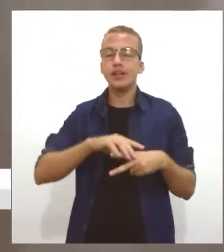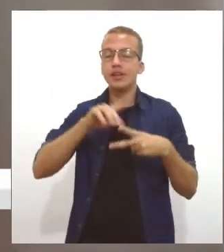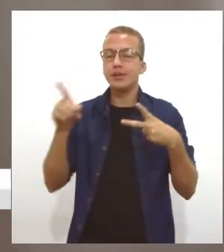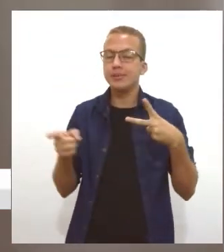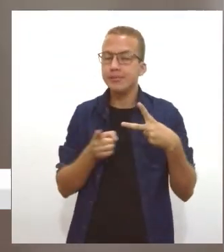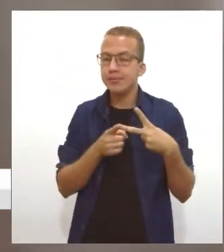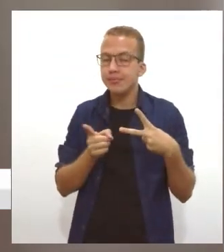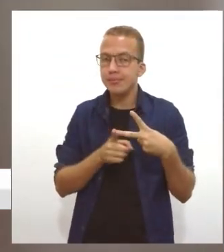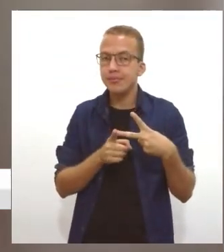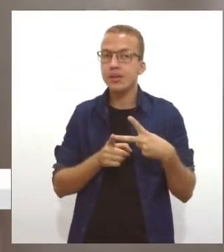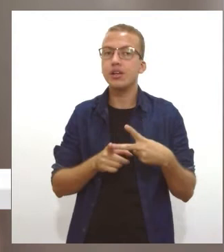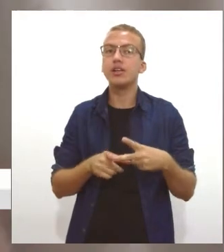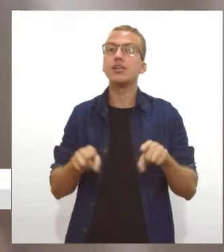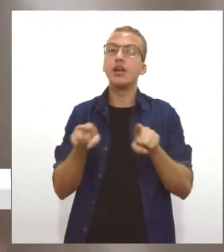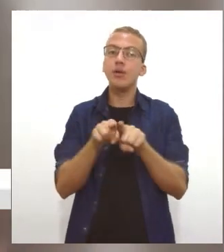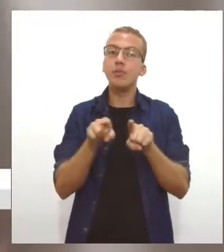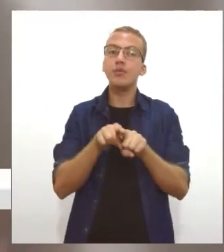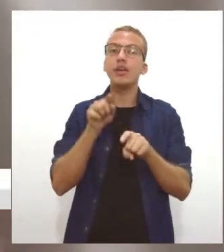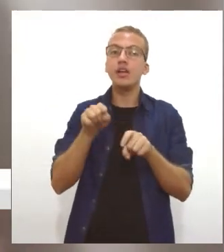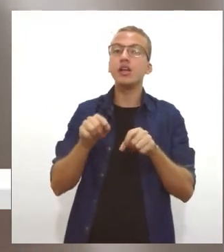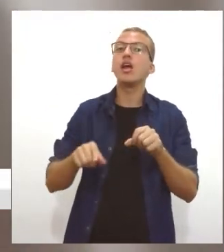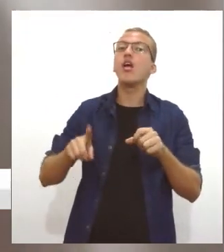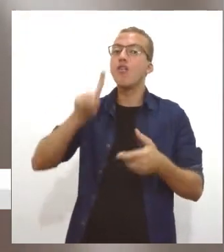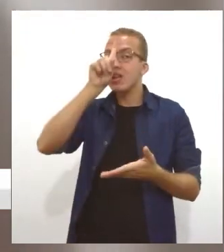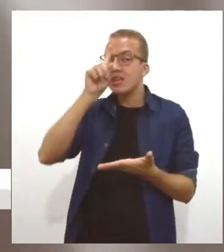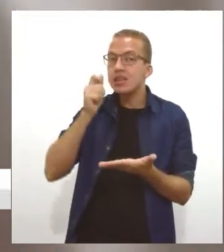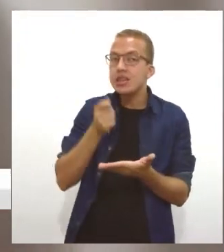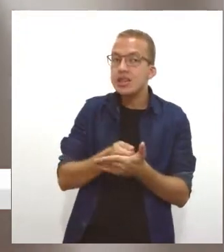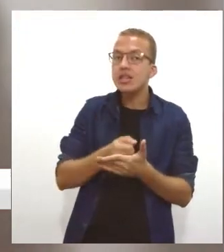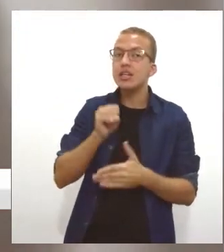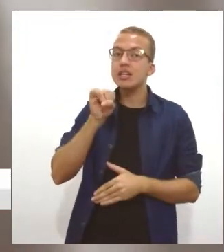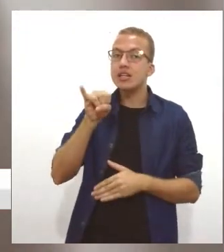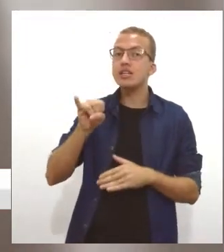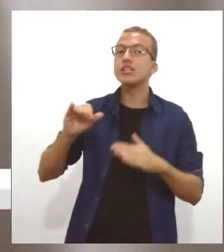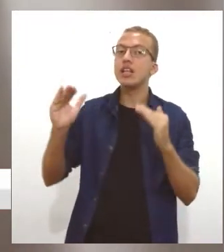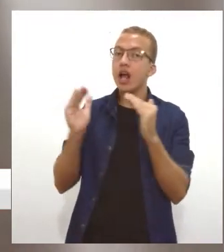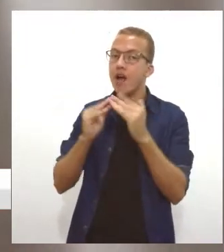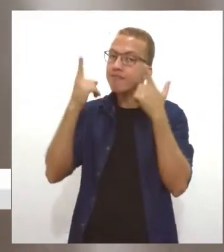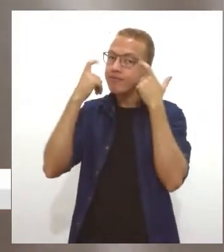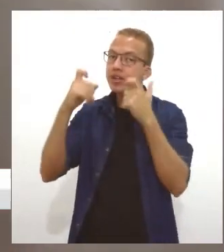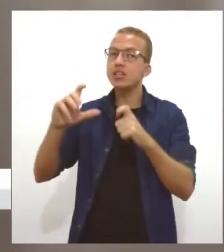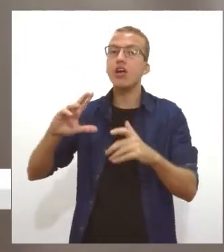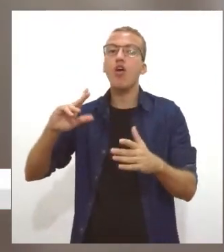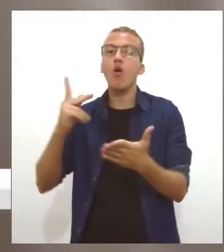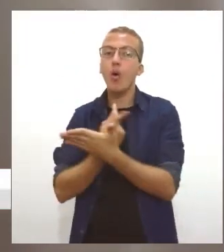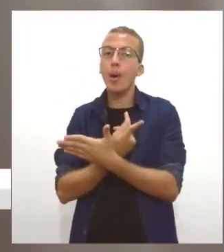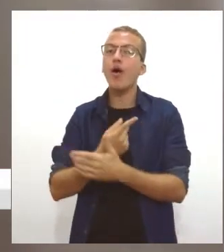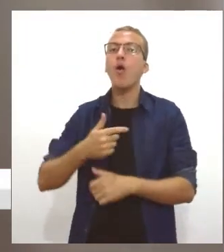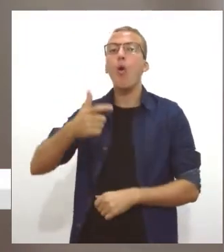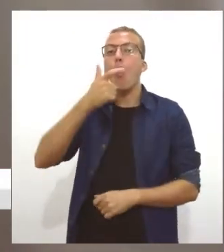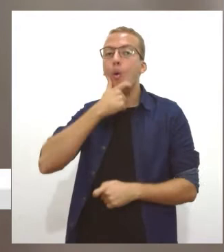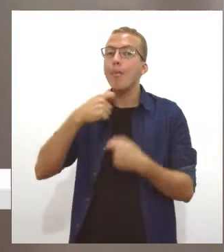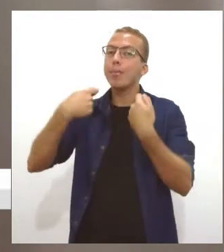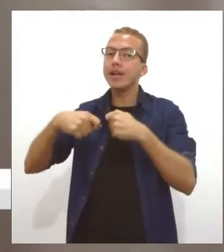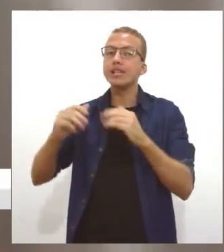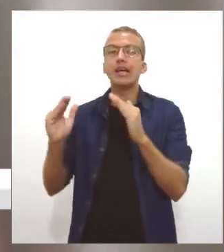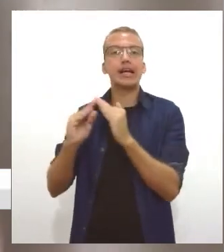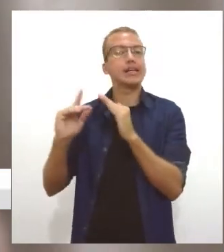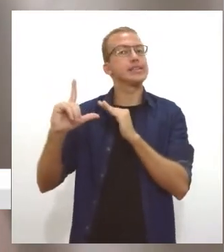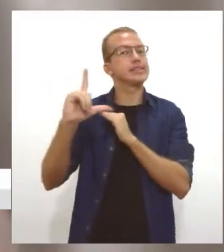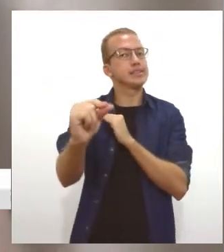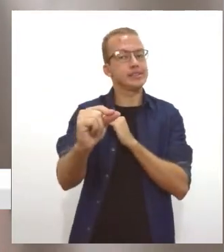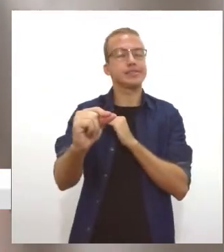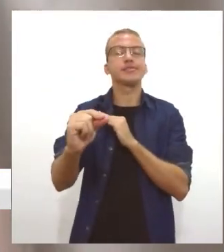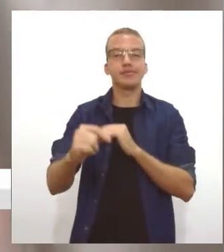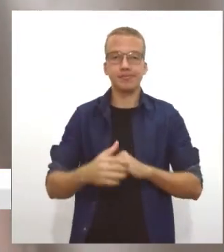ali o agressor do lar e que ele seja o provedor econômico da casa. Então, é um benefício que ele está estabelecido dentro